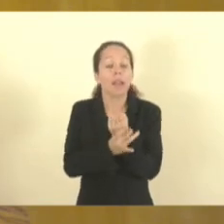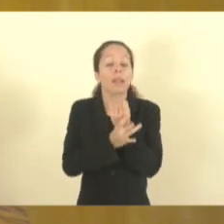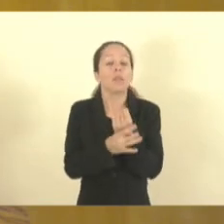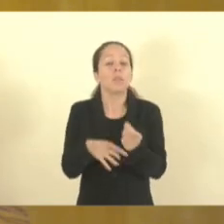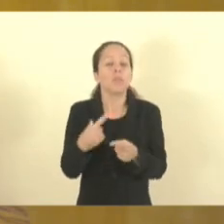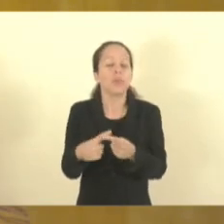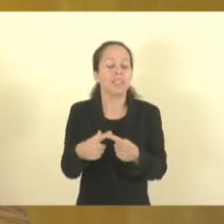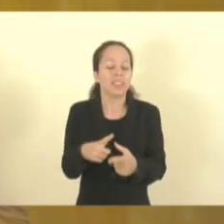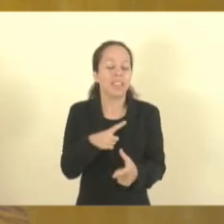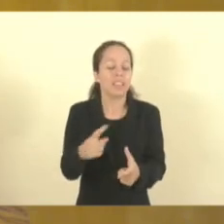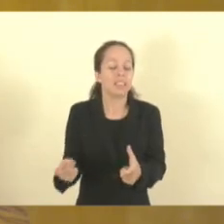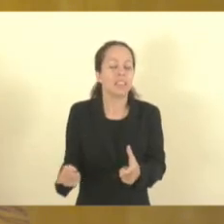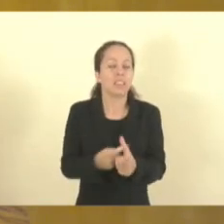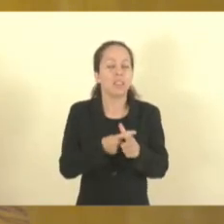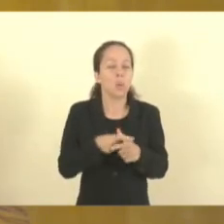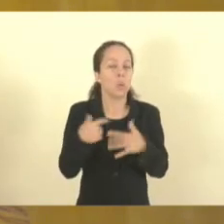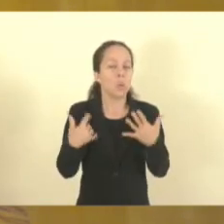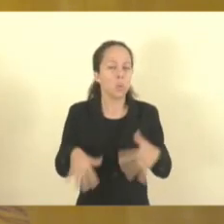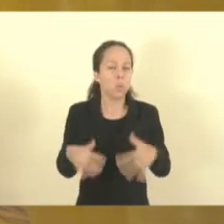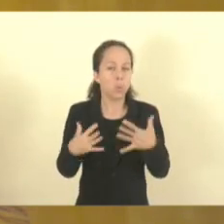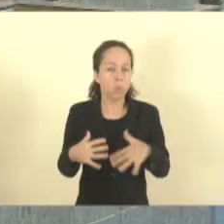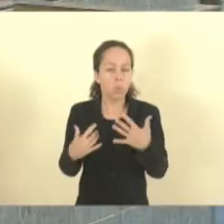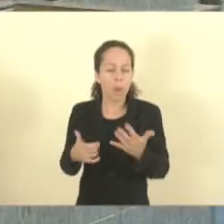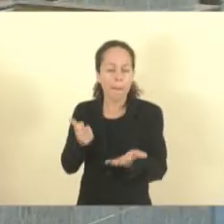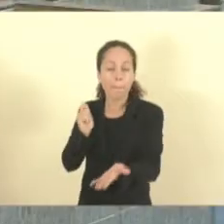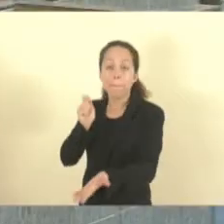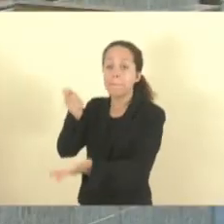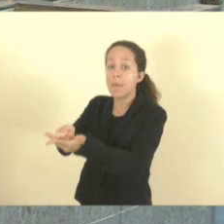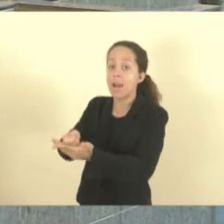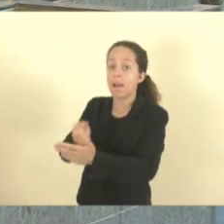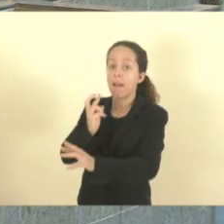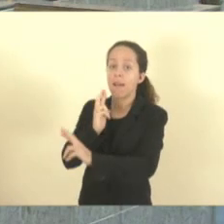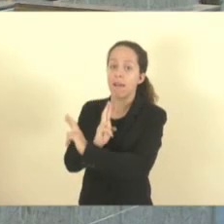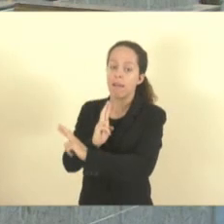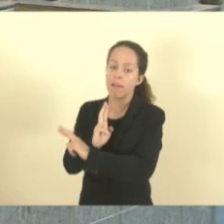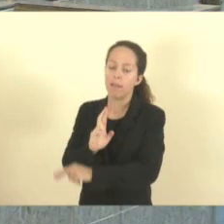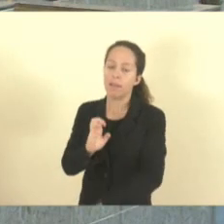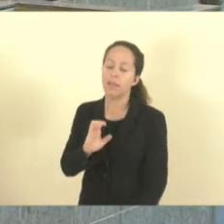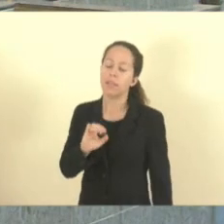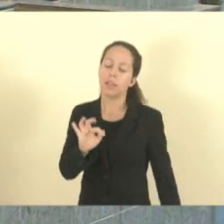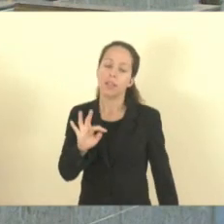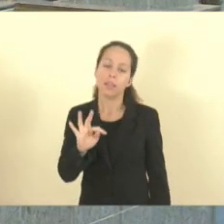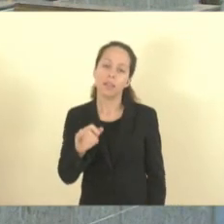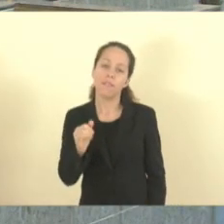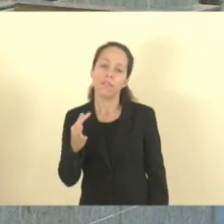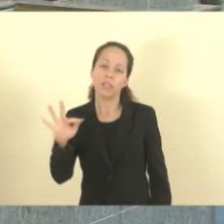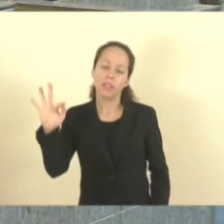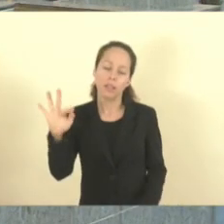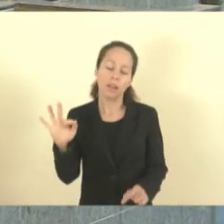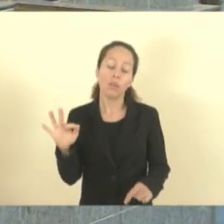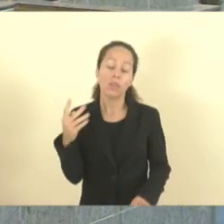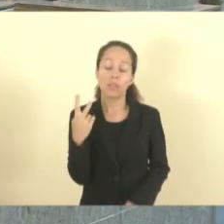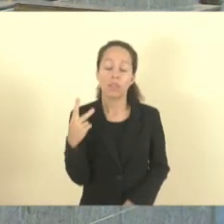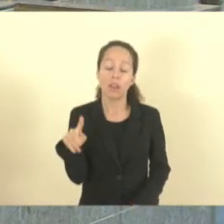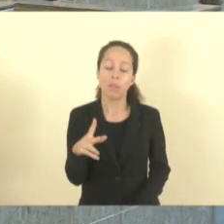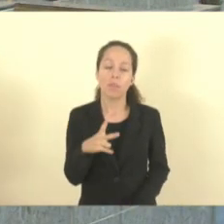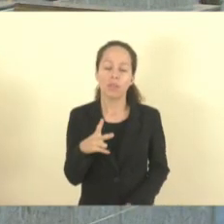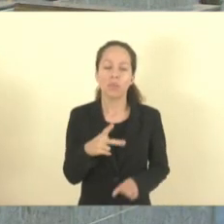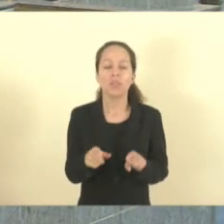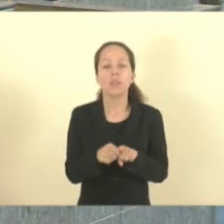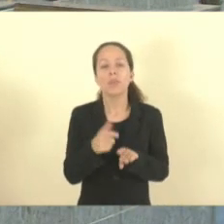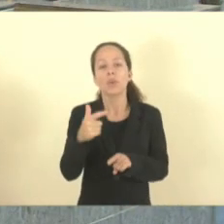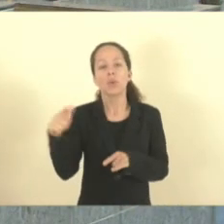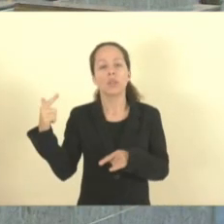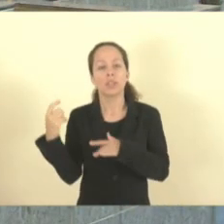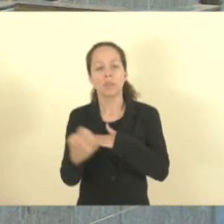para saldar com a Receita Federal, tanto dele pessoal como das empresas dele, que nada tinha a ver